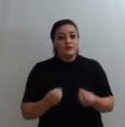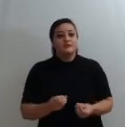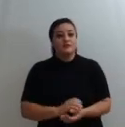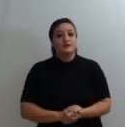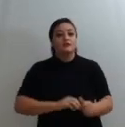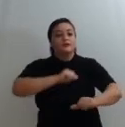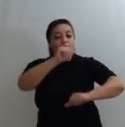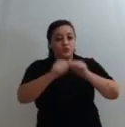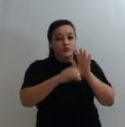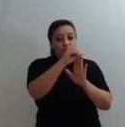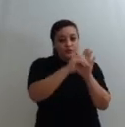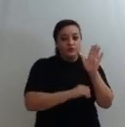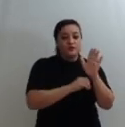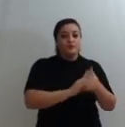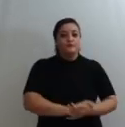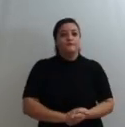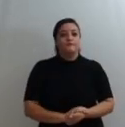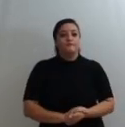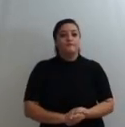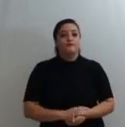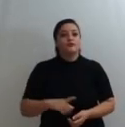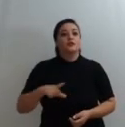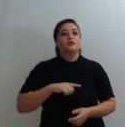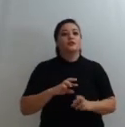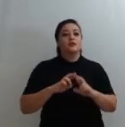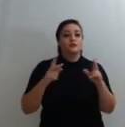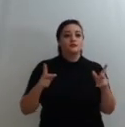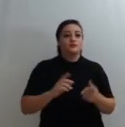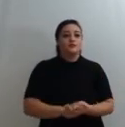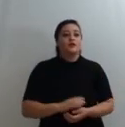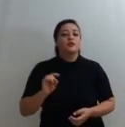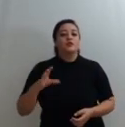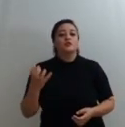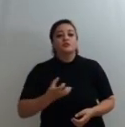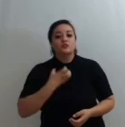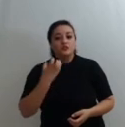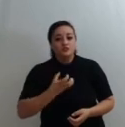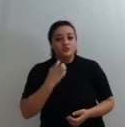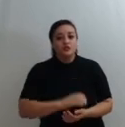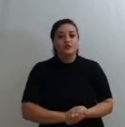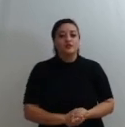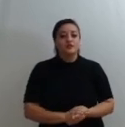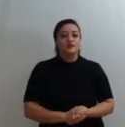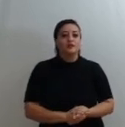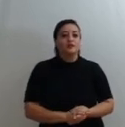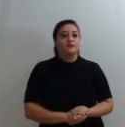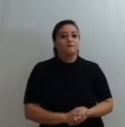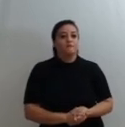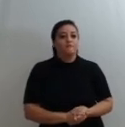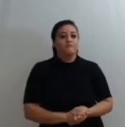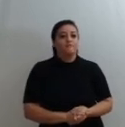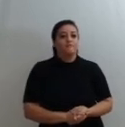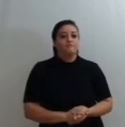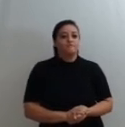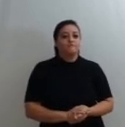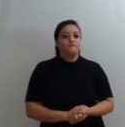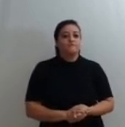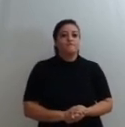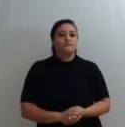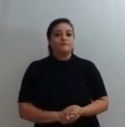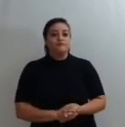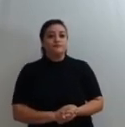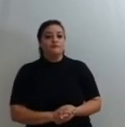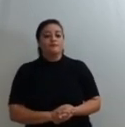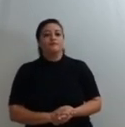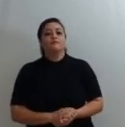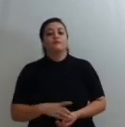ofício. Acho que não há divergência. Eu só gostaria, senhor presidente, que ficasse ressalvada a minha posição. Você está divergindo